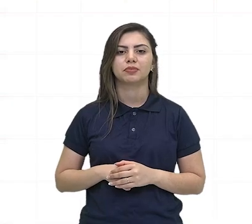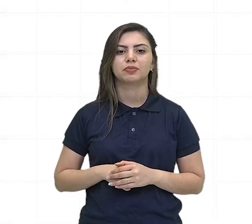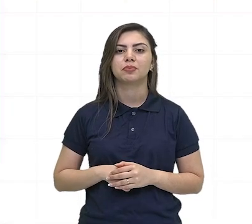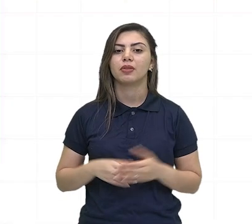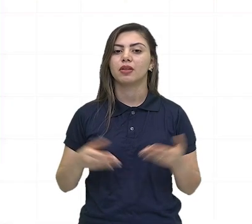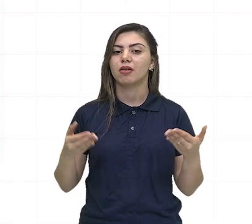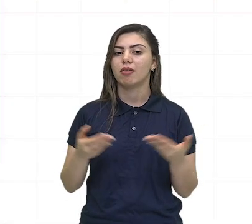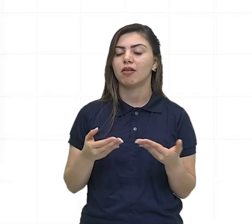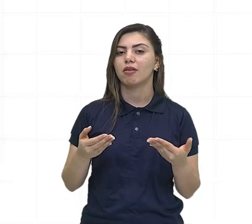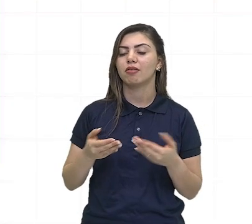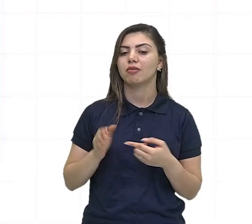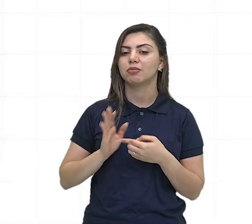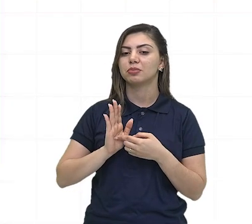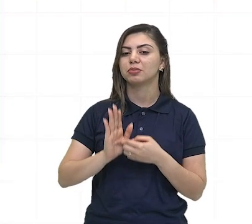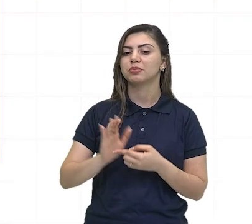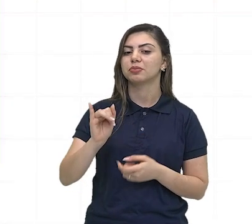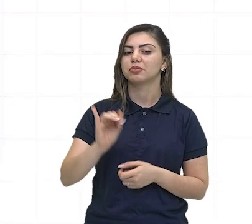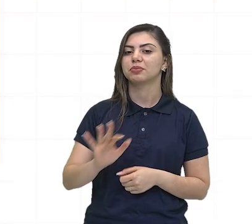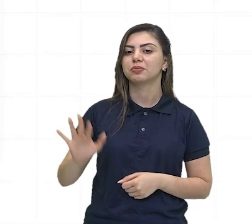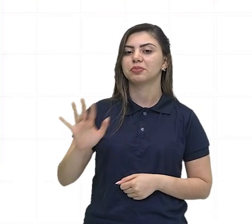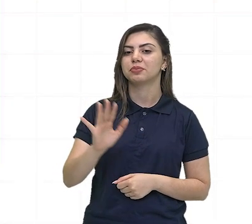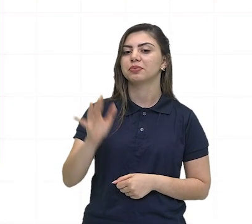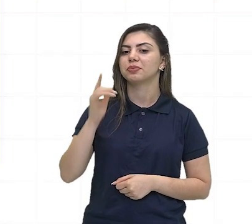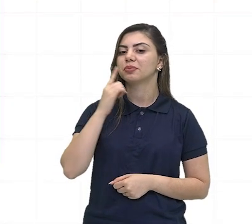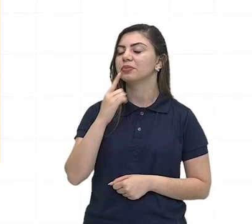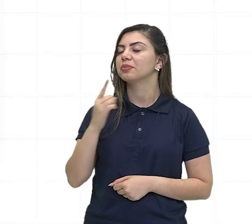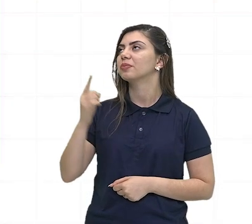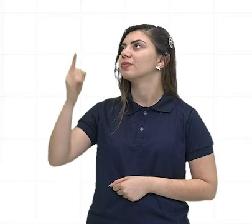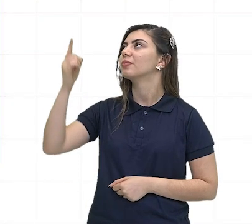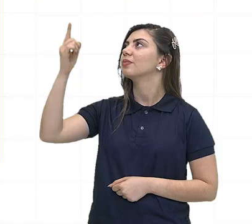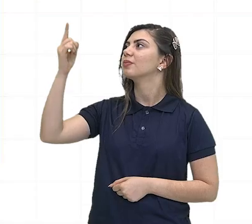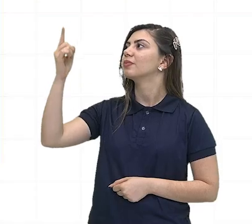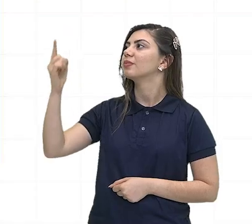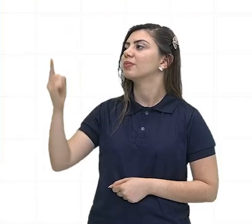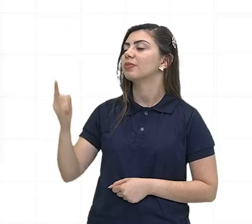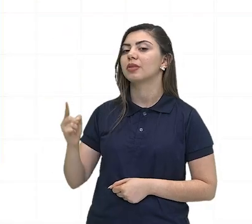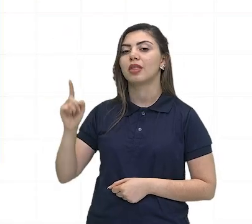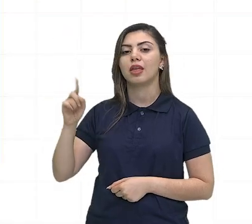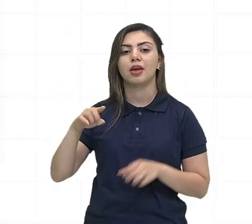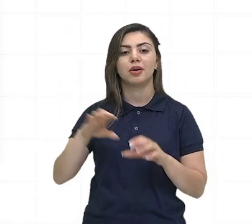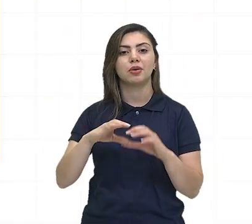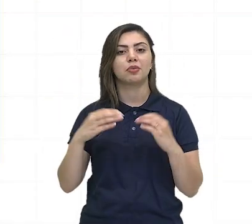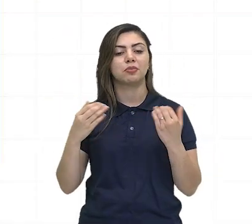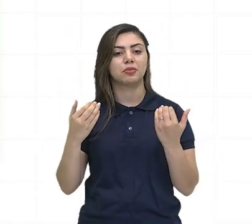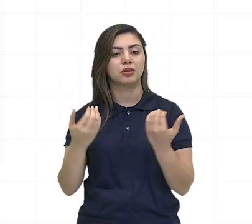próximas imagens, eu vou mostrar para vocês algumas comunidades rurais